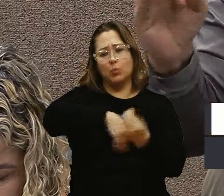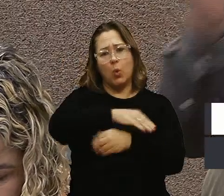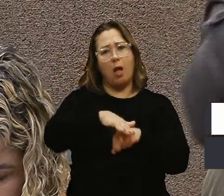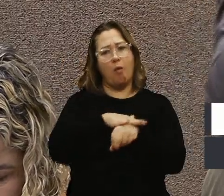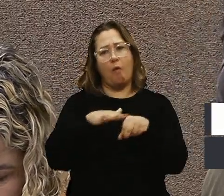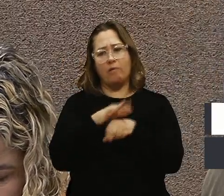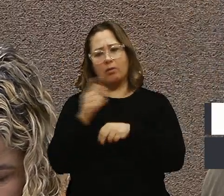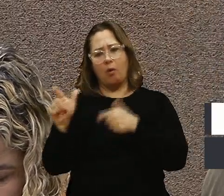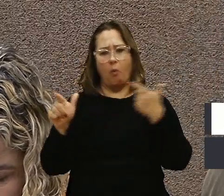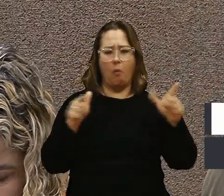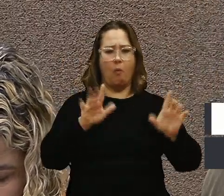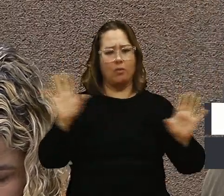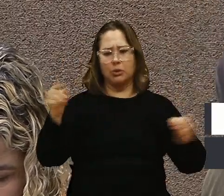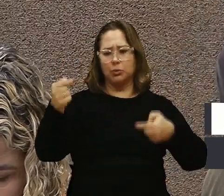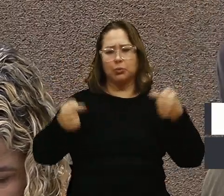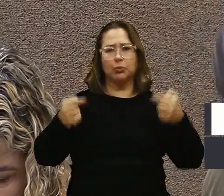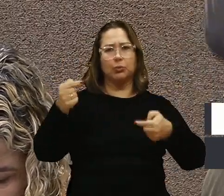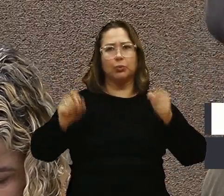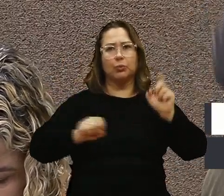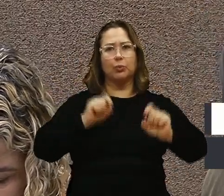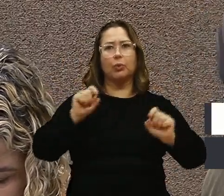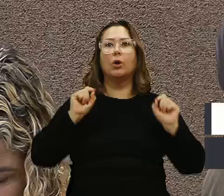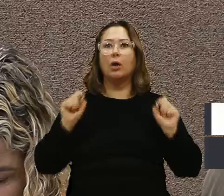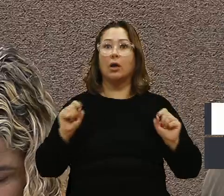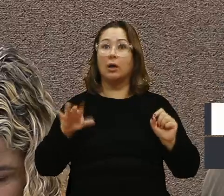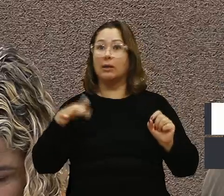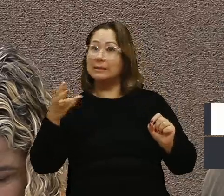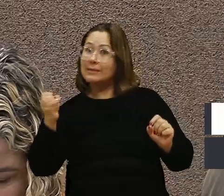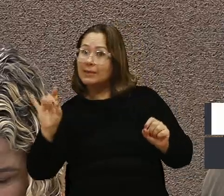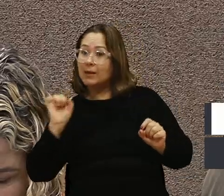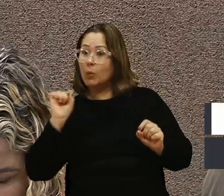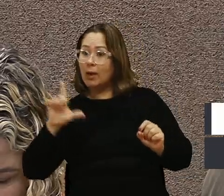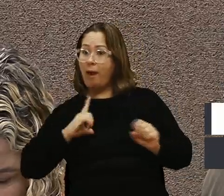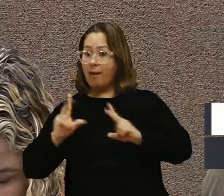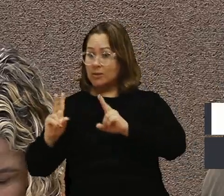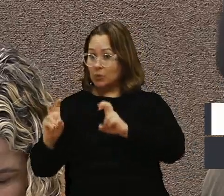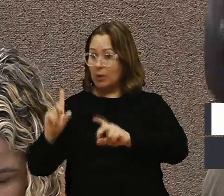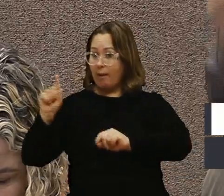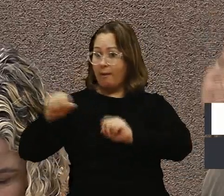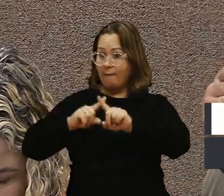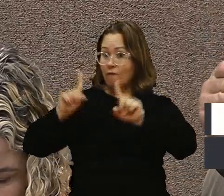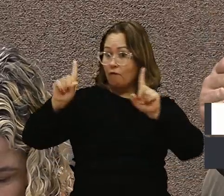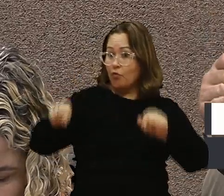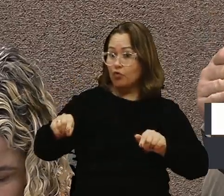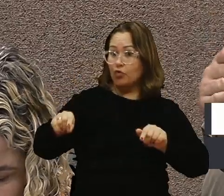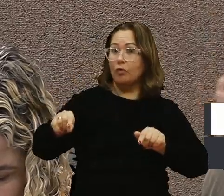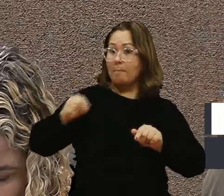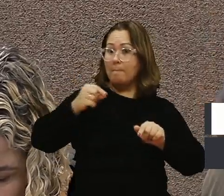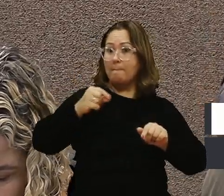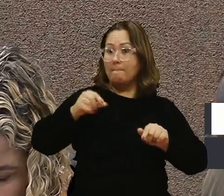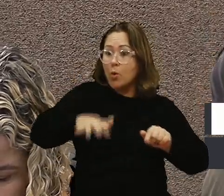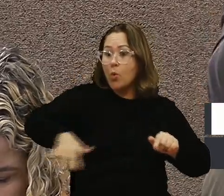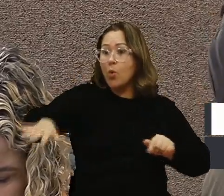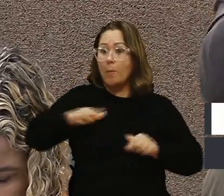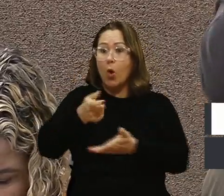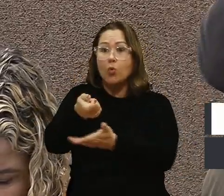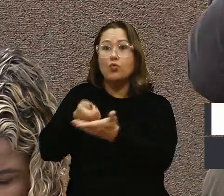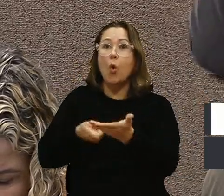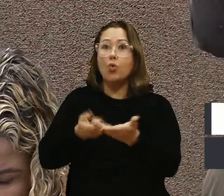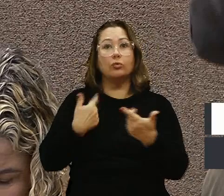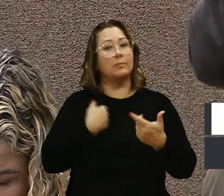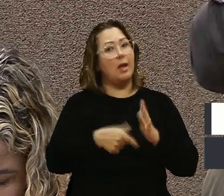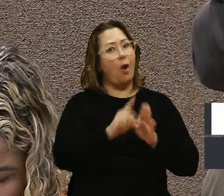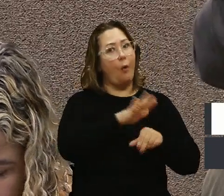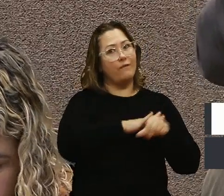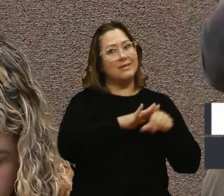com a outra. A gente está discutindo aqui que quando se trata de servidores públicos, a gente teria que ter